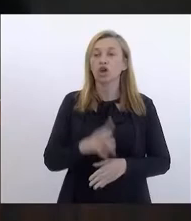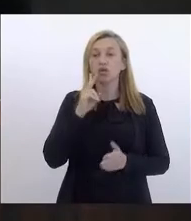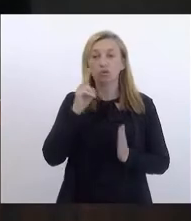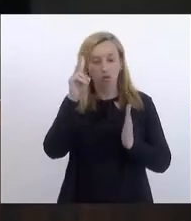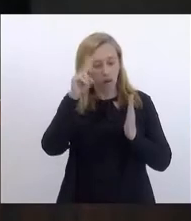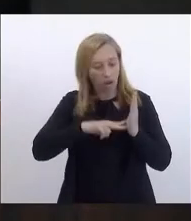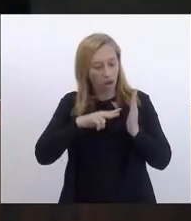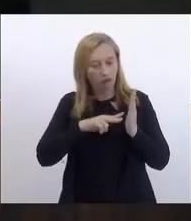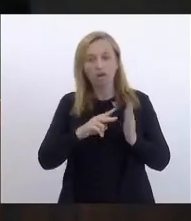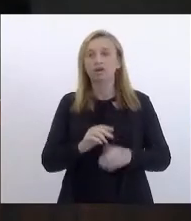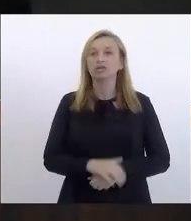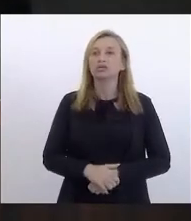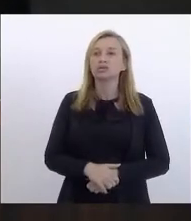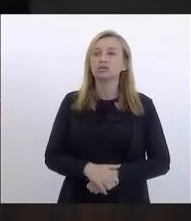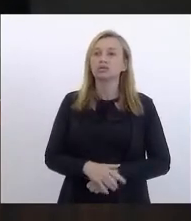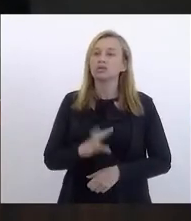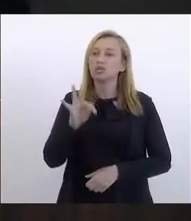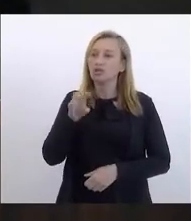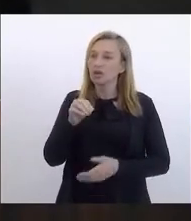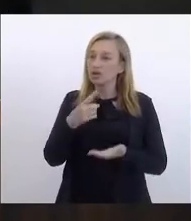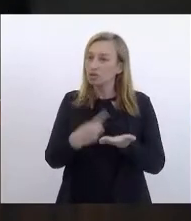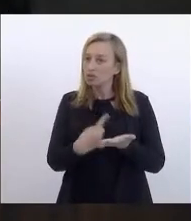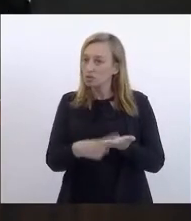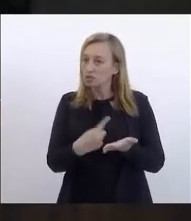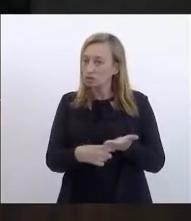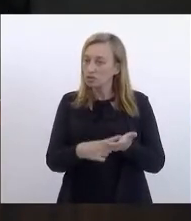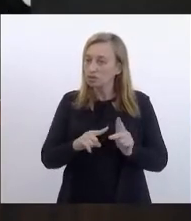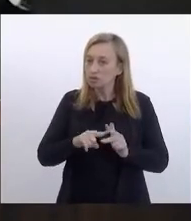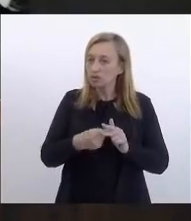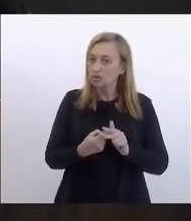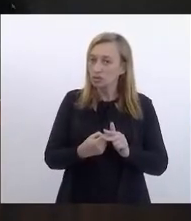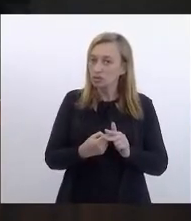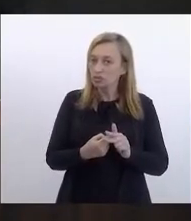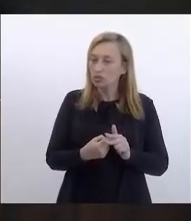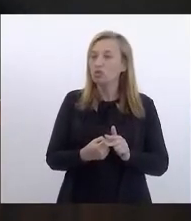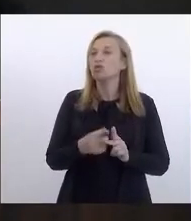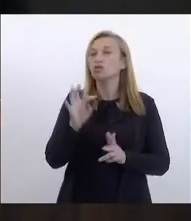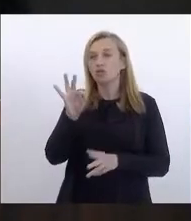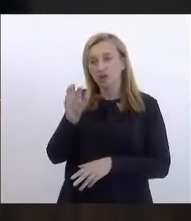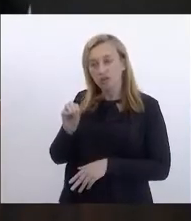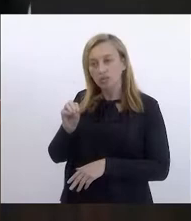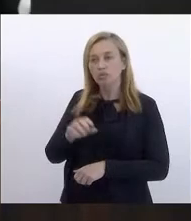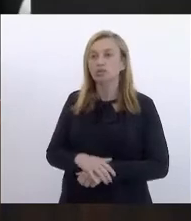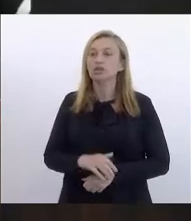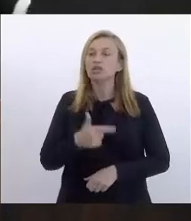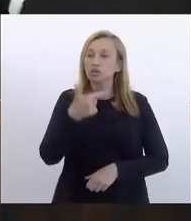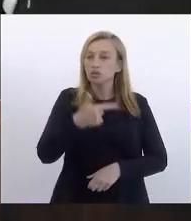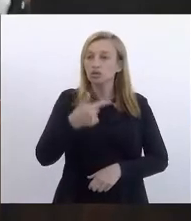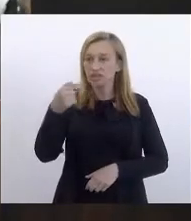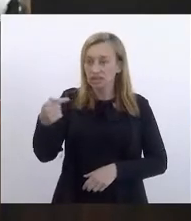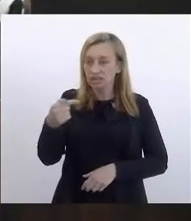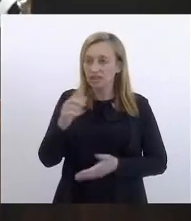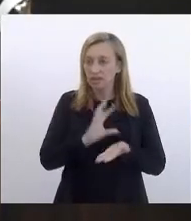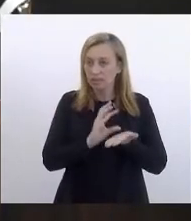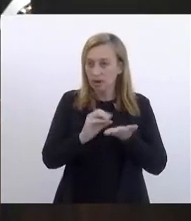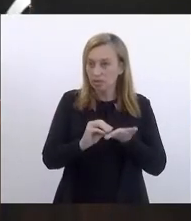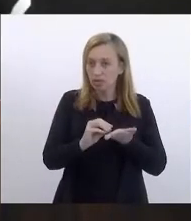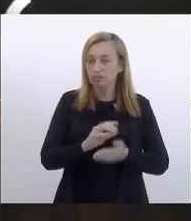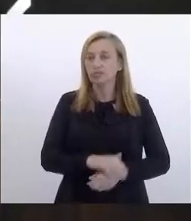ler os vetos acordados pela manutenção do veto 2 e 7 da pauta